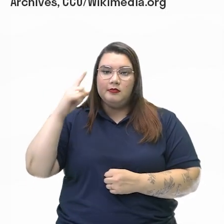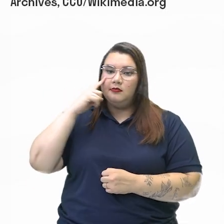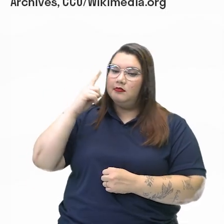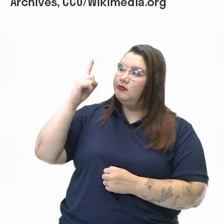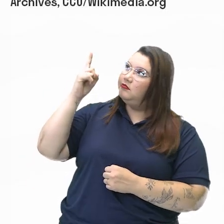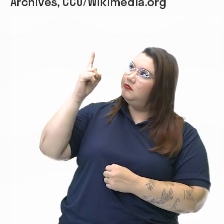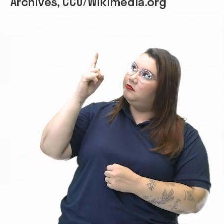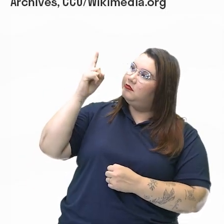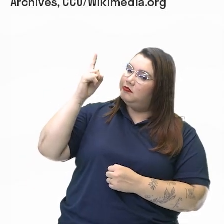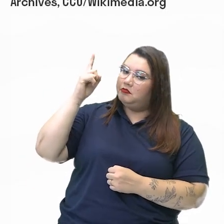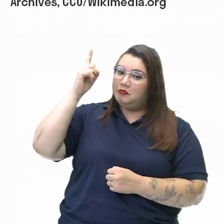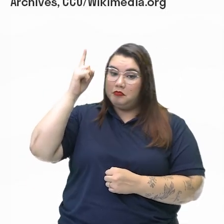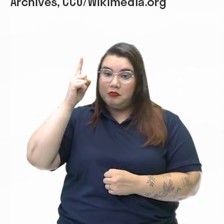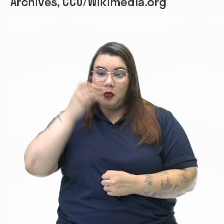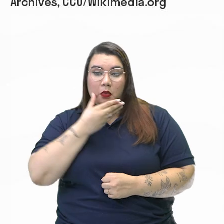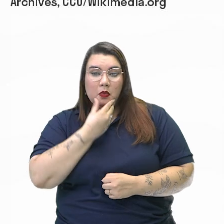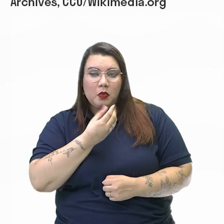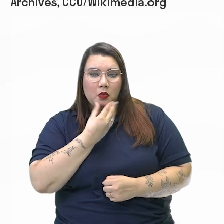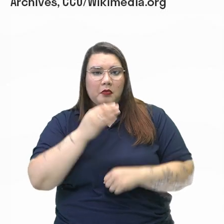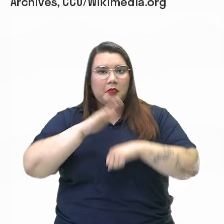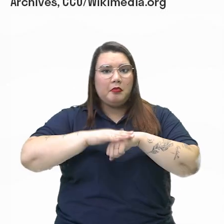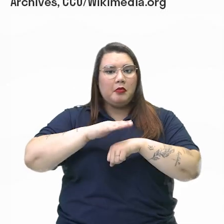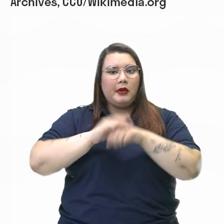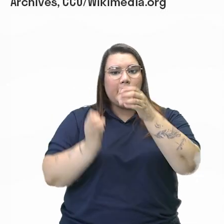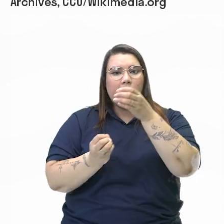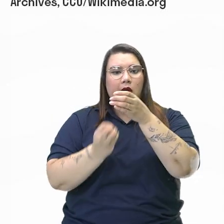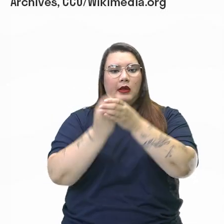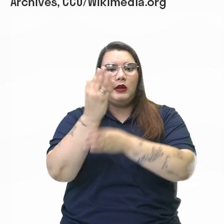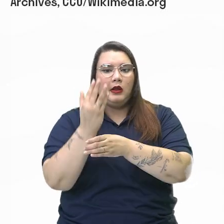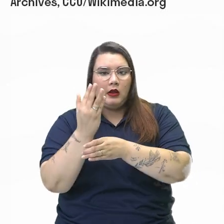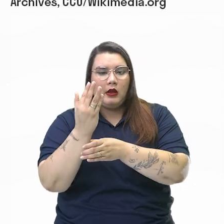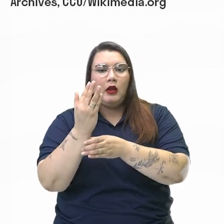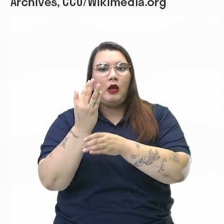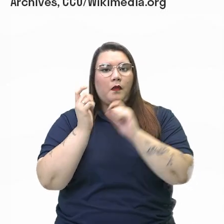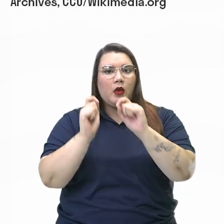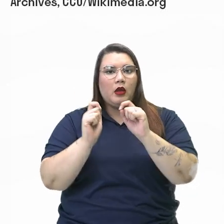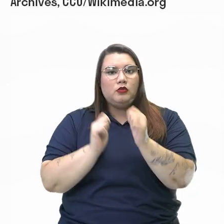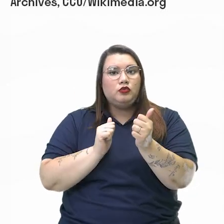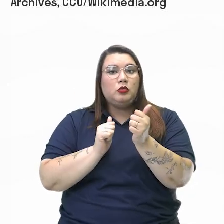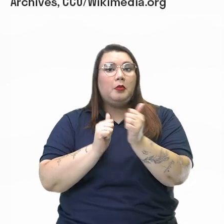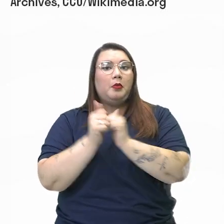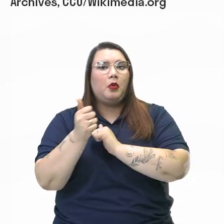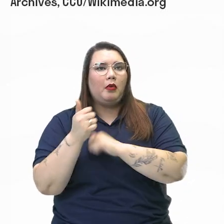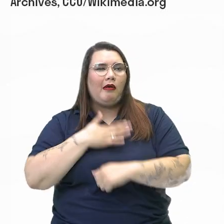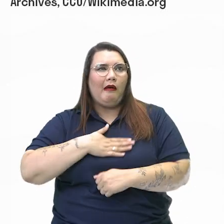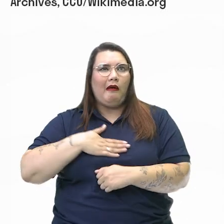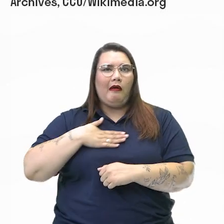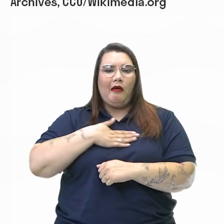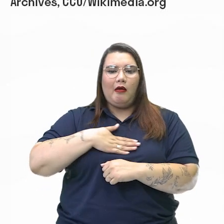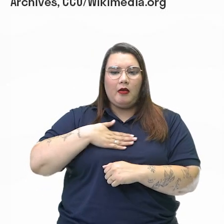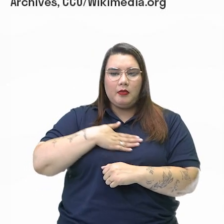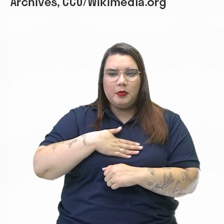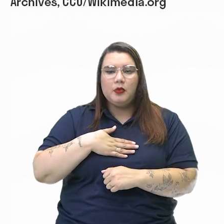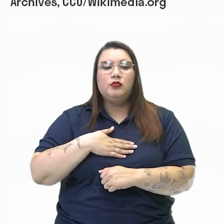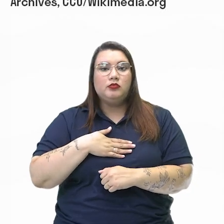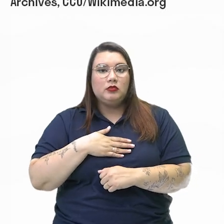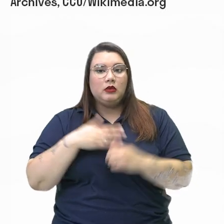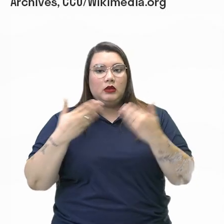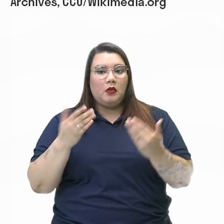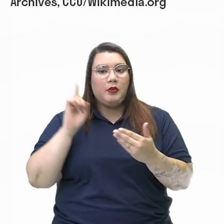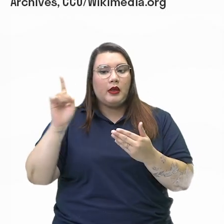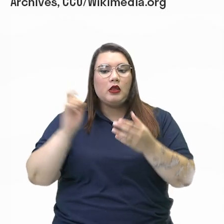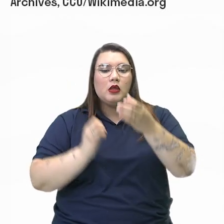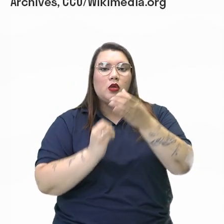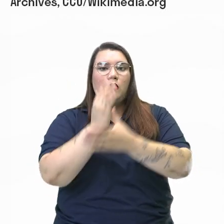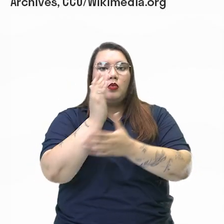Então, ele era um amante dos esportes, né? E ele foi o precursor, o idealizador dos Jogos